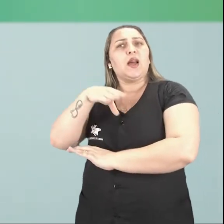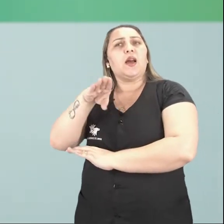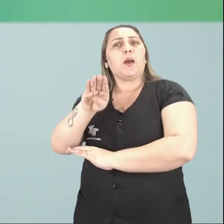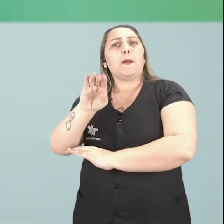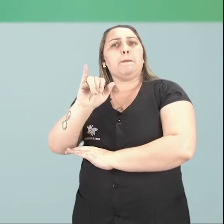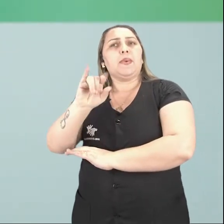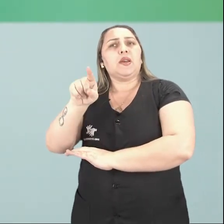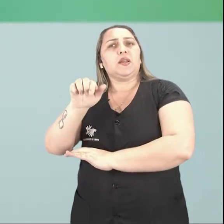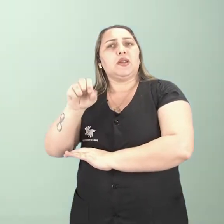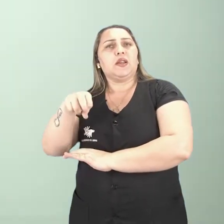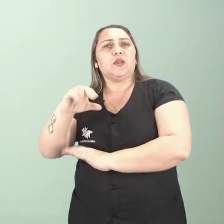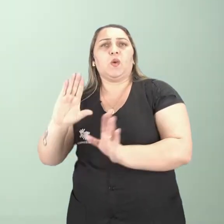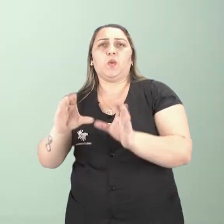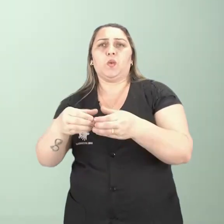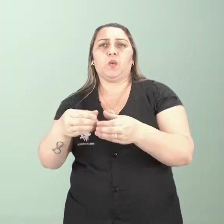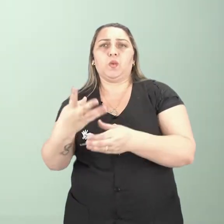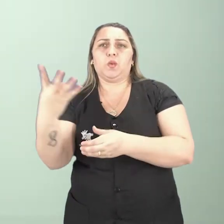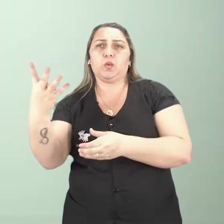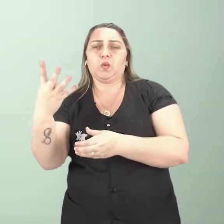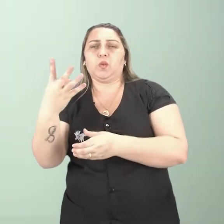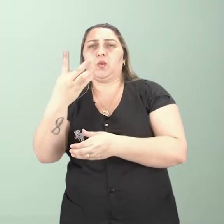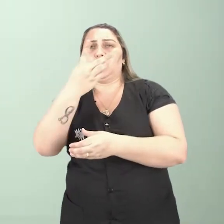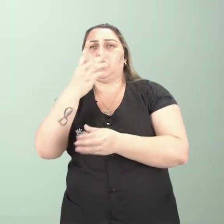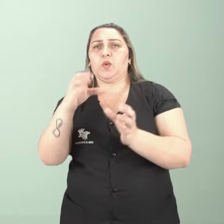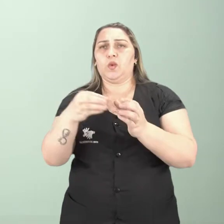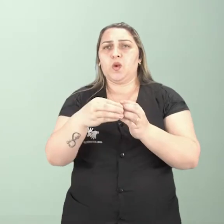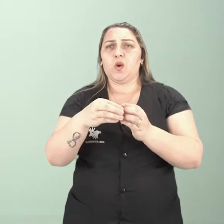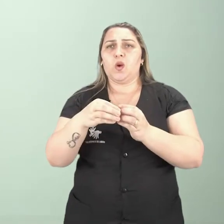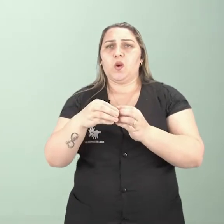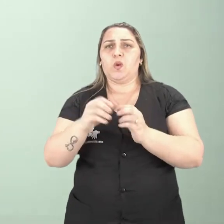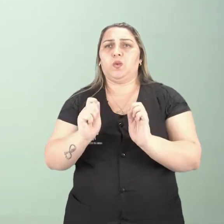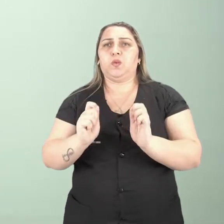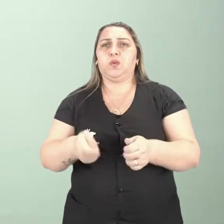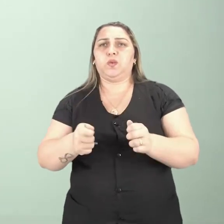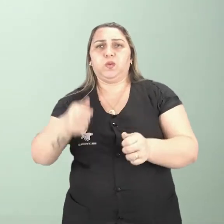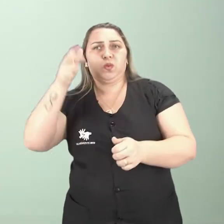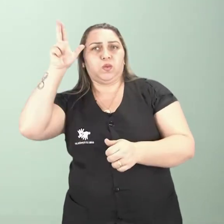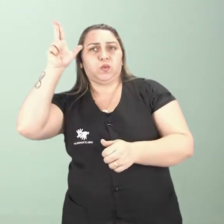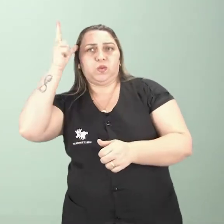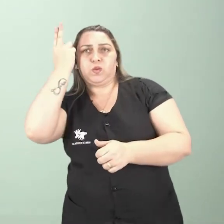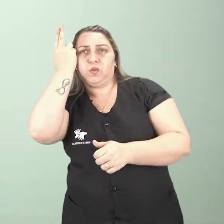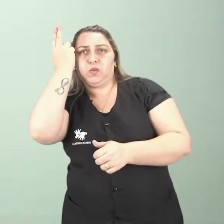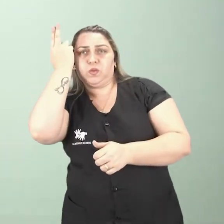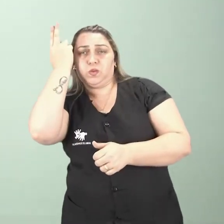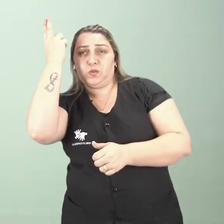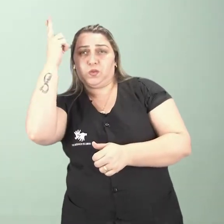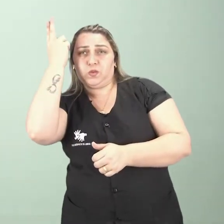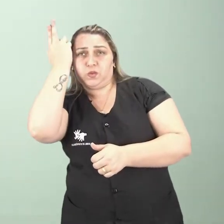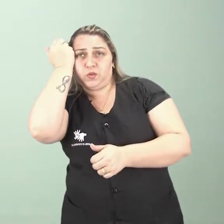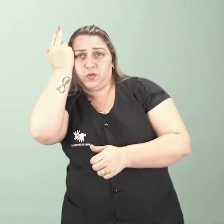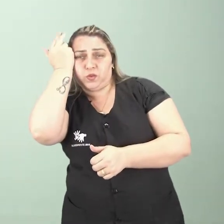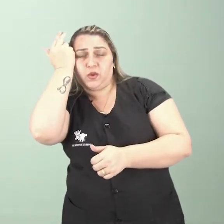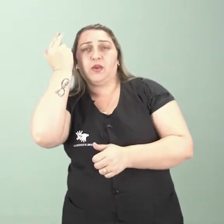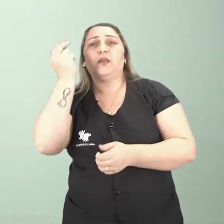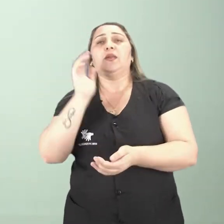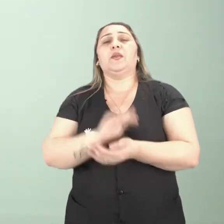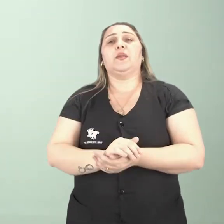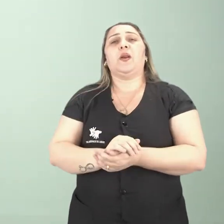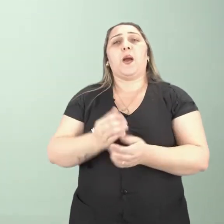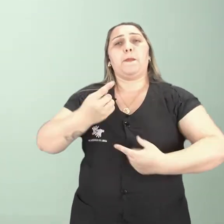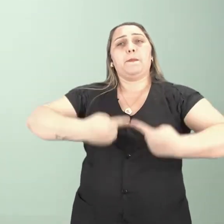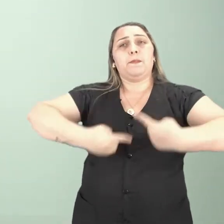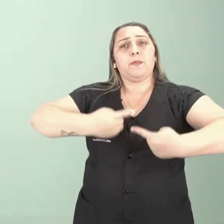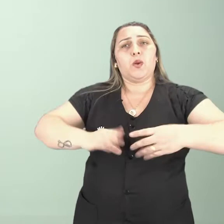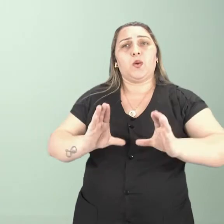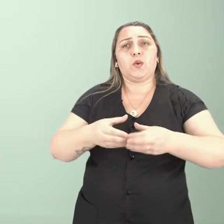havia 4 grupos de corredores de cavalo, e esses grupos eram também grupos políticos. Eram ao mesmo tempo uns